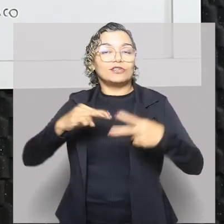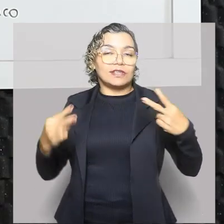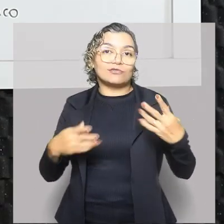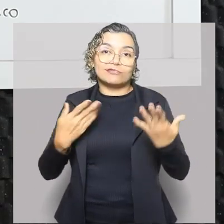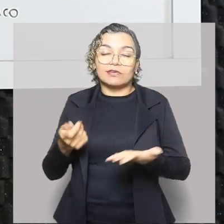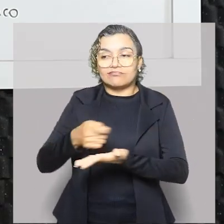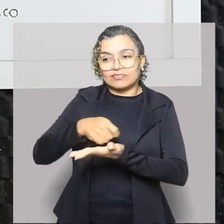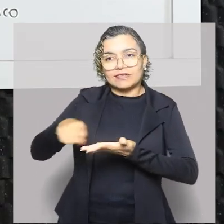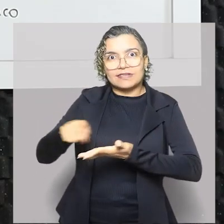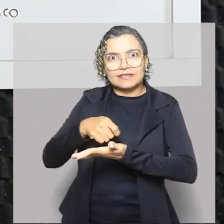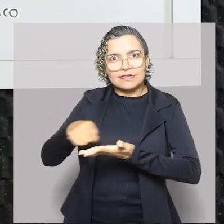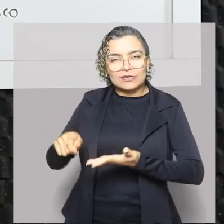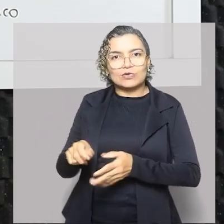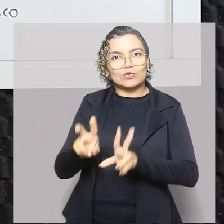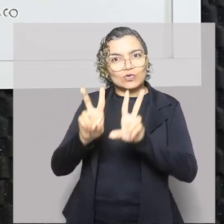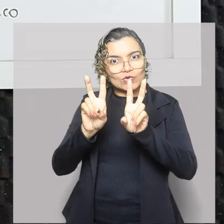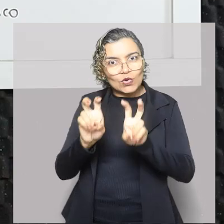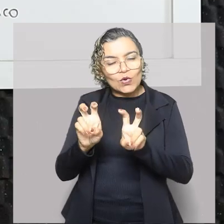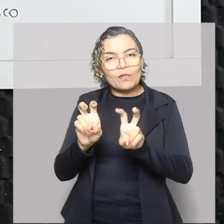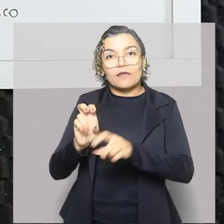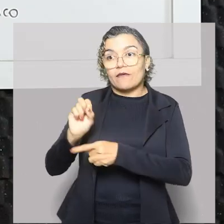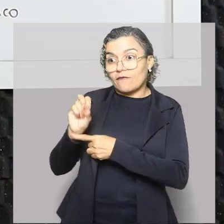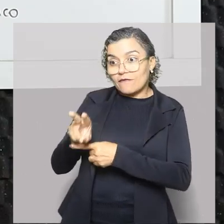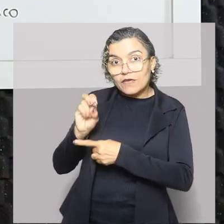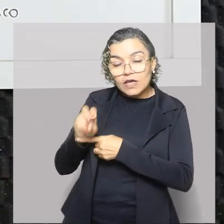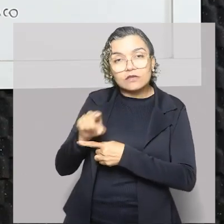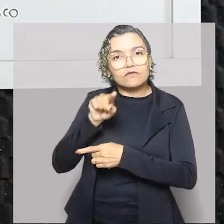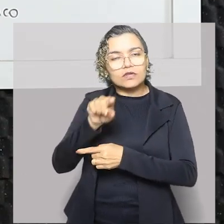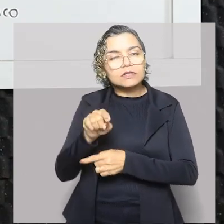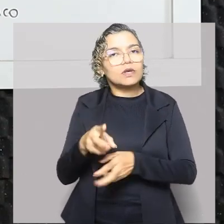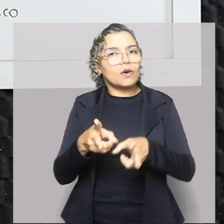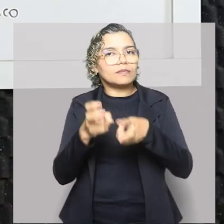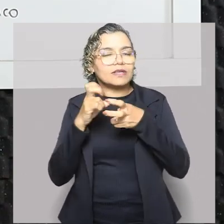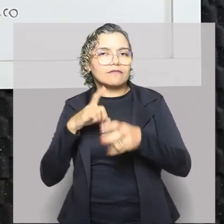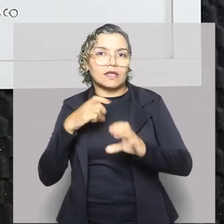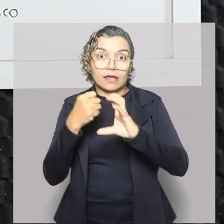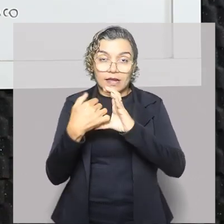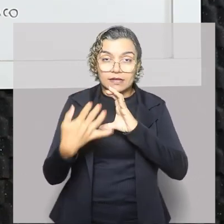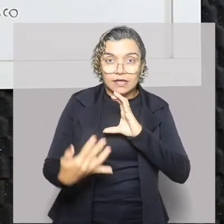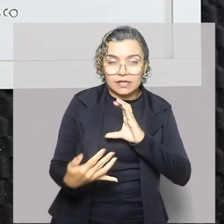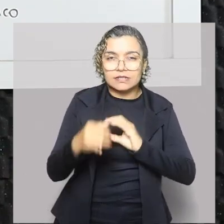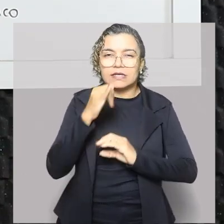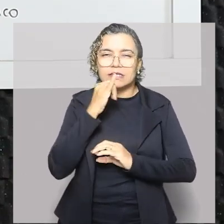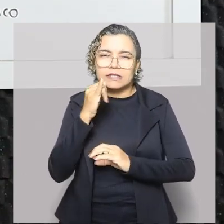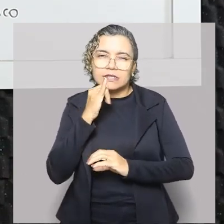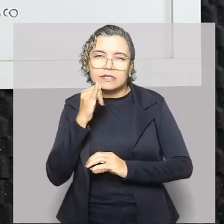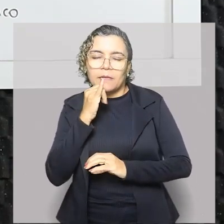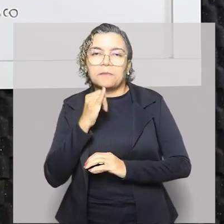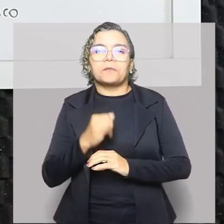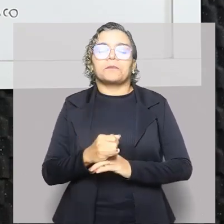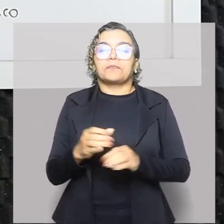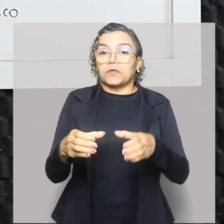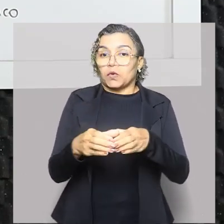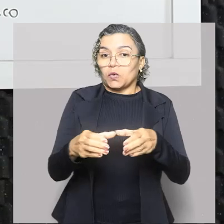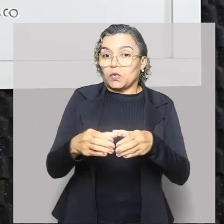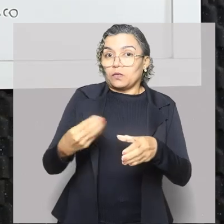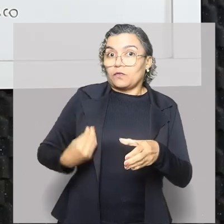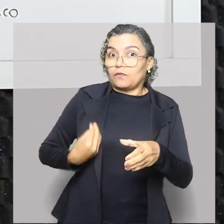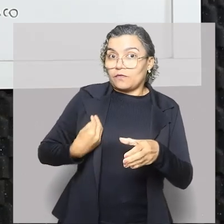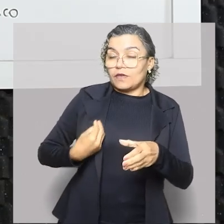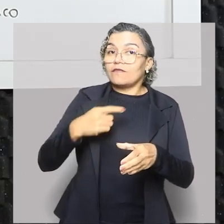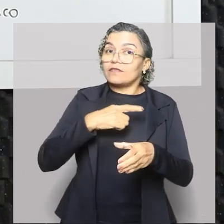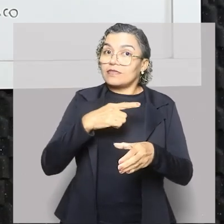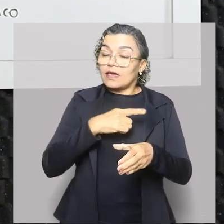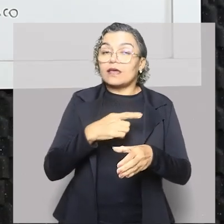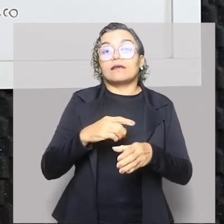gente fez aqui sobre os vírus, você consegue observar que eles têm característica tanto de organismos que seriam considerados